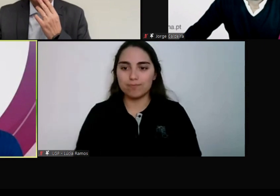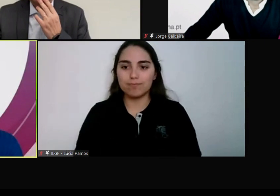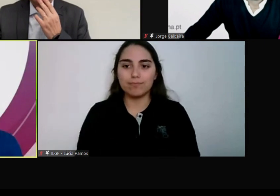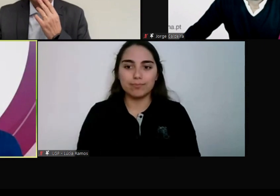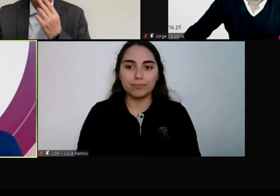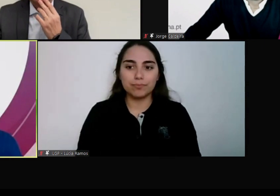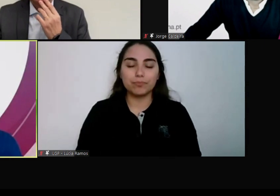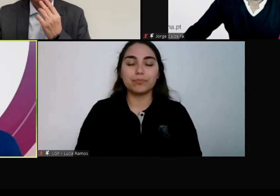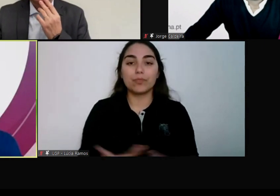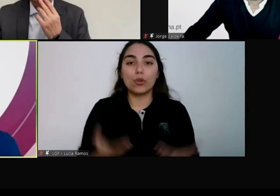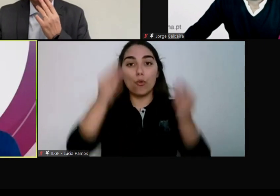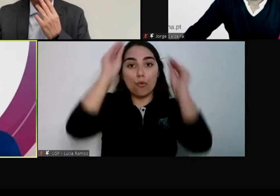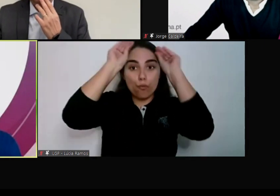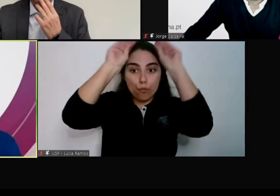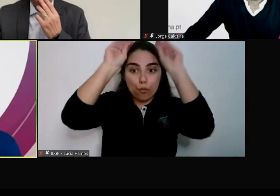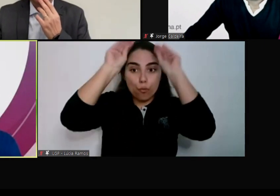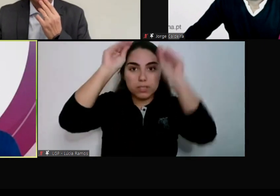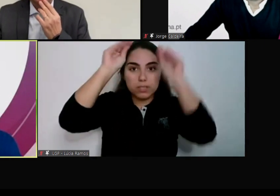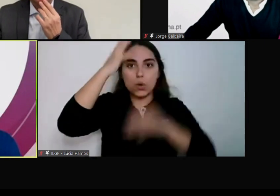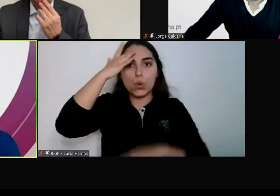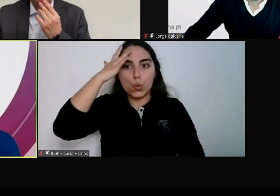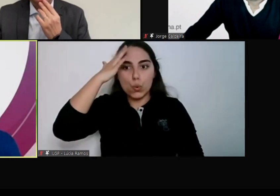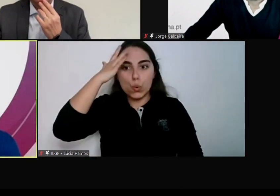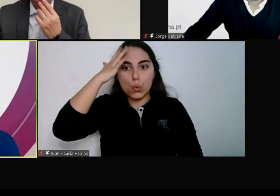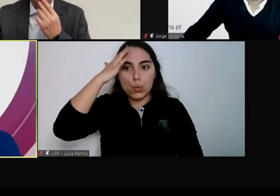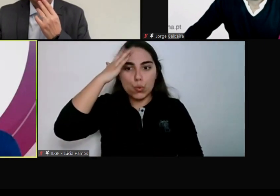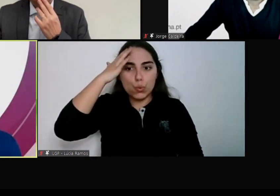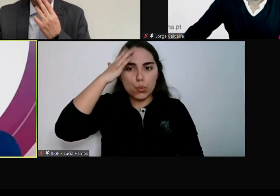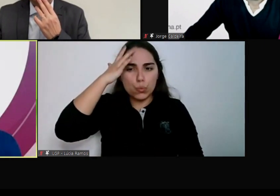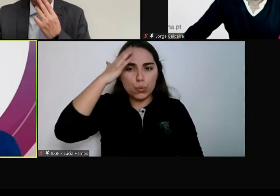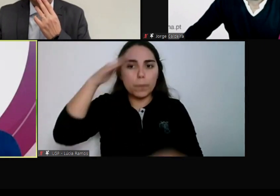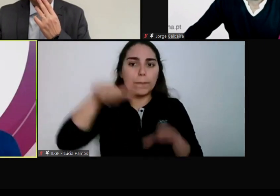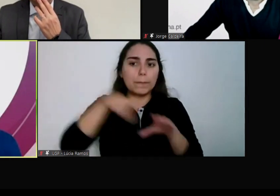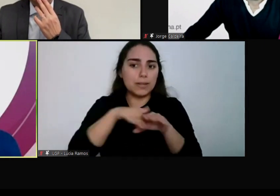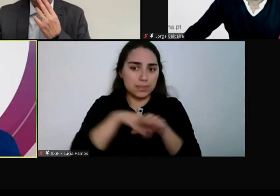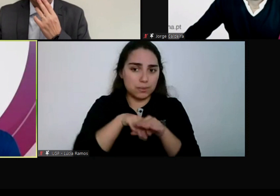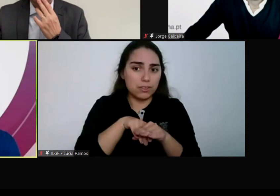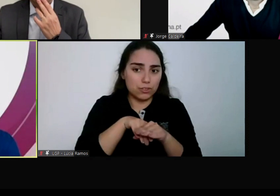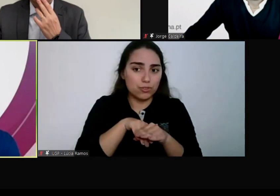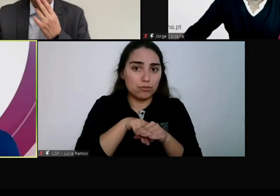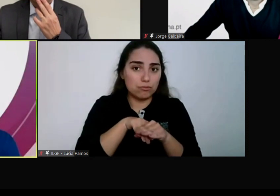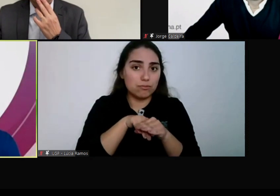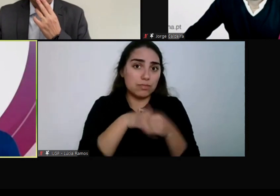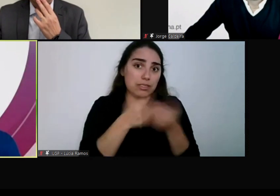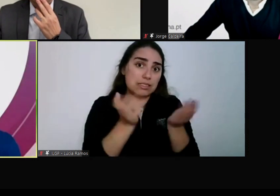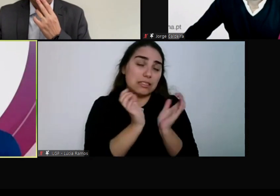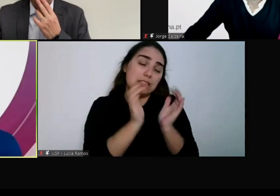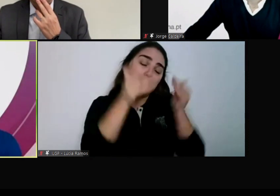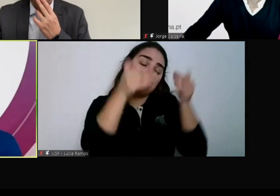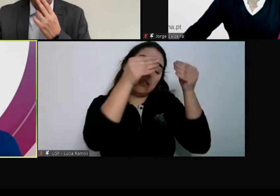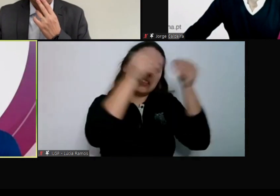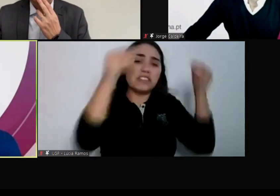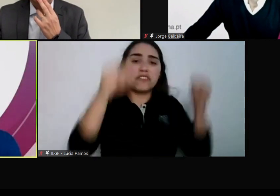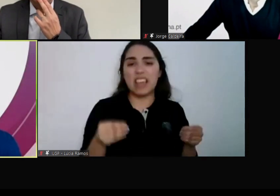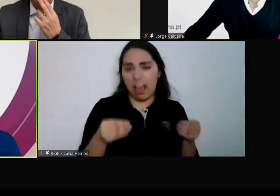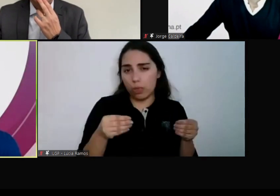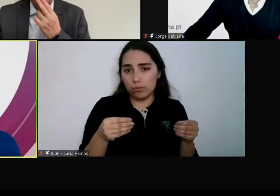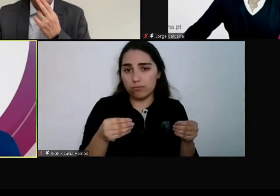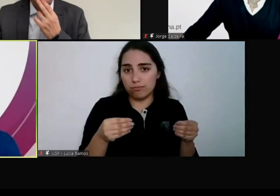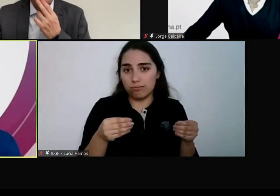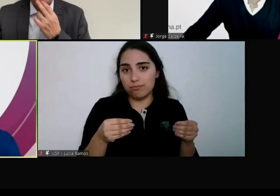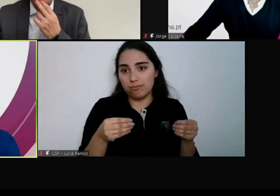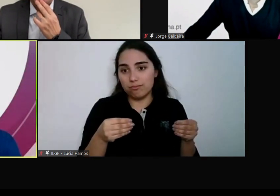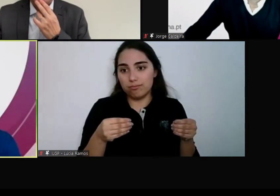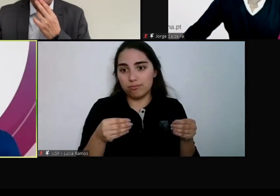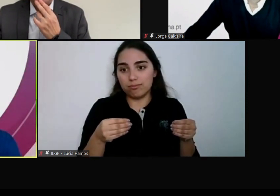Nas formações MOOC, os grandes números não vêm de número de ações, vêm de número de participantes e de número de certificados que conseguimos emitir. Portanto, como